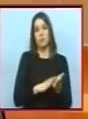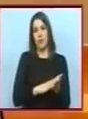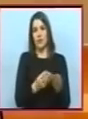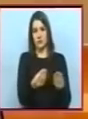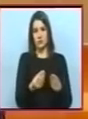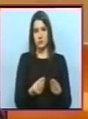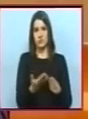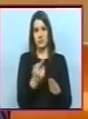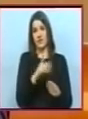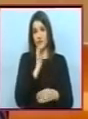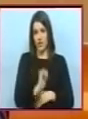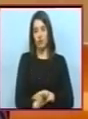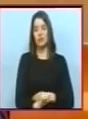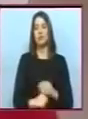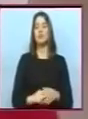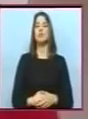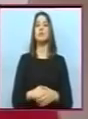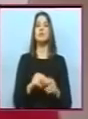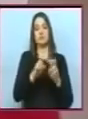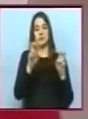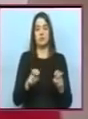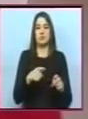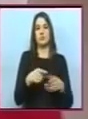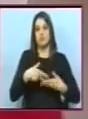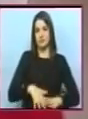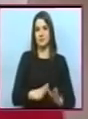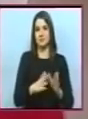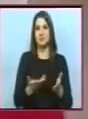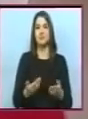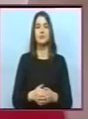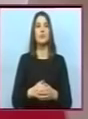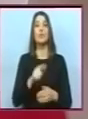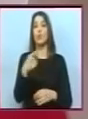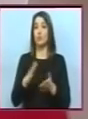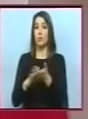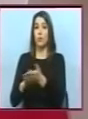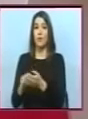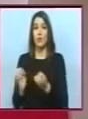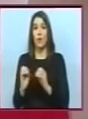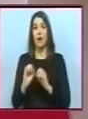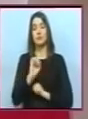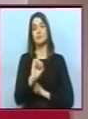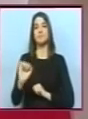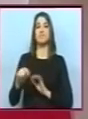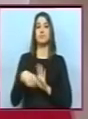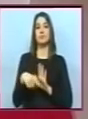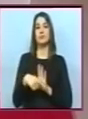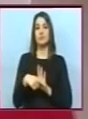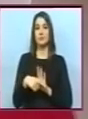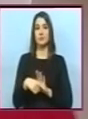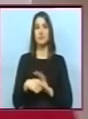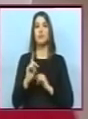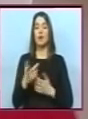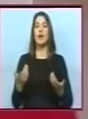parentesco, que é filho, com certidão de nascimento. E depois, os que não se provam são os factos negativos, que é a declaração do Cabeça